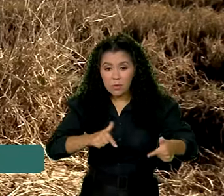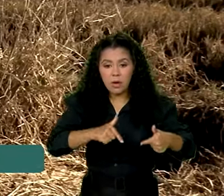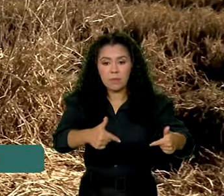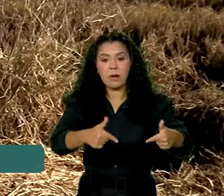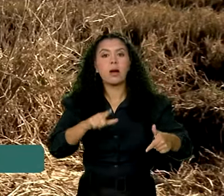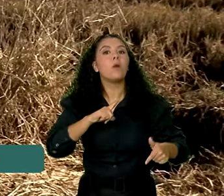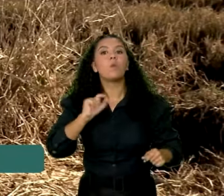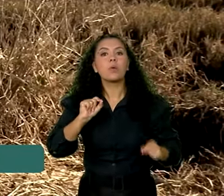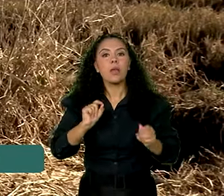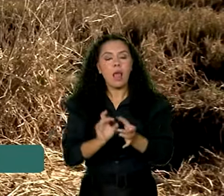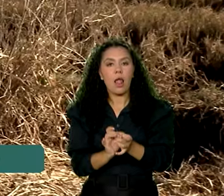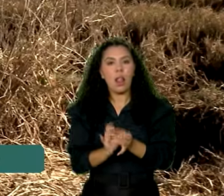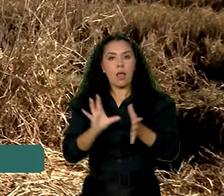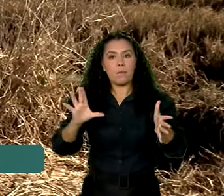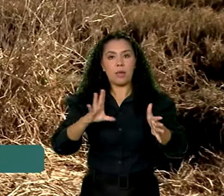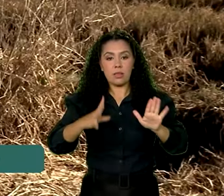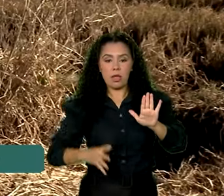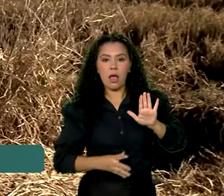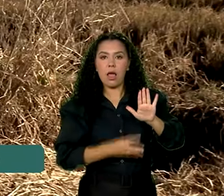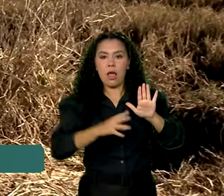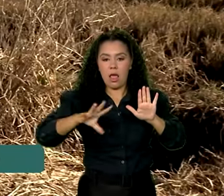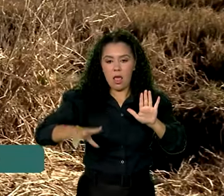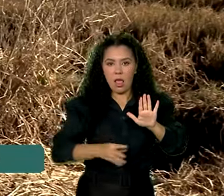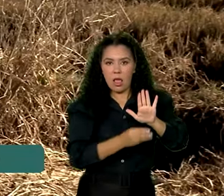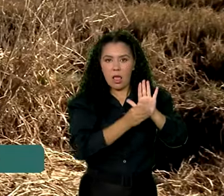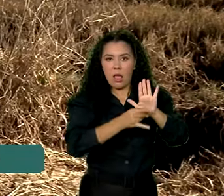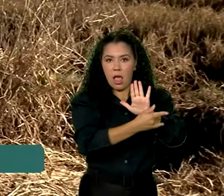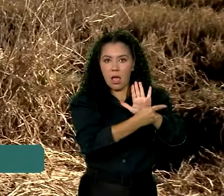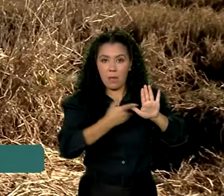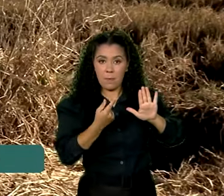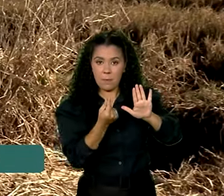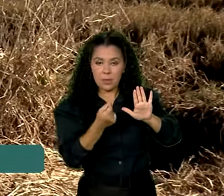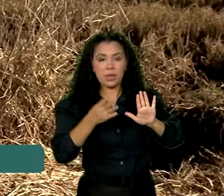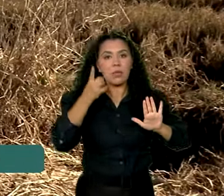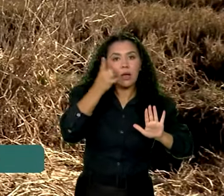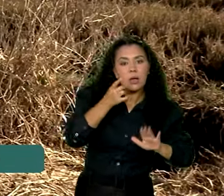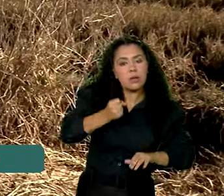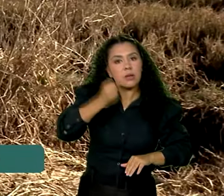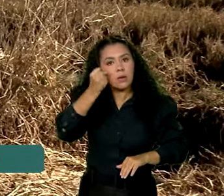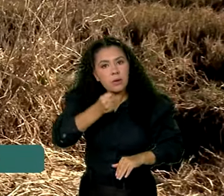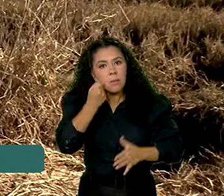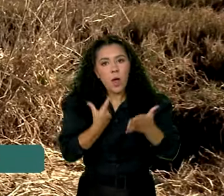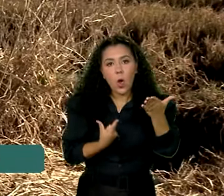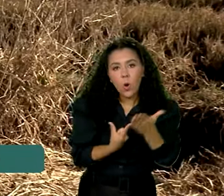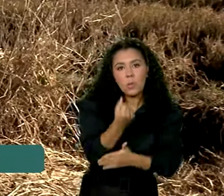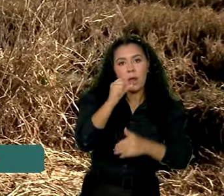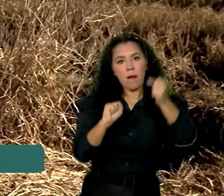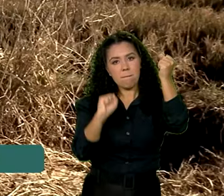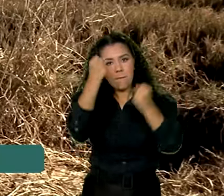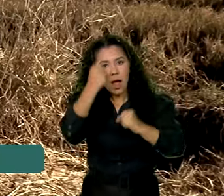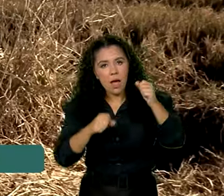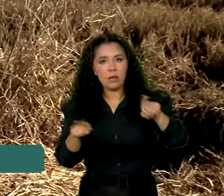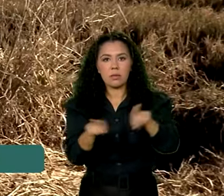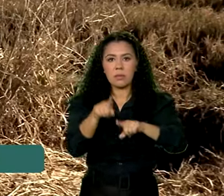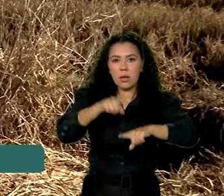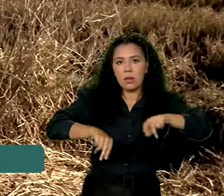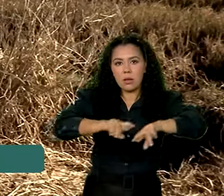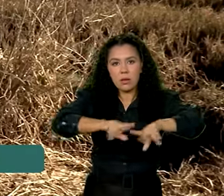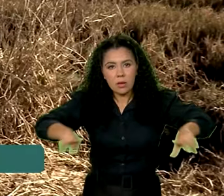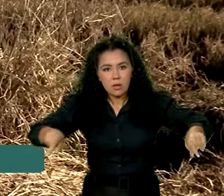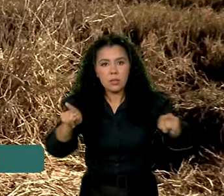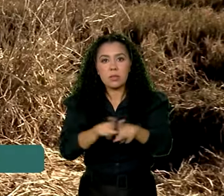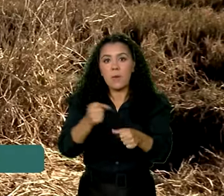a liberação de emendas parlamentares para aquisição de maquinário, insumos e realização de obras